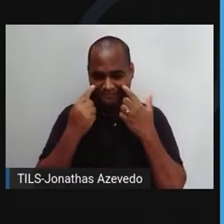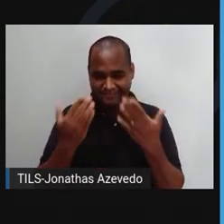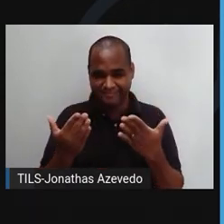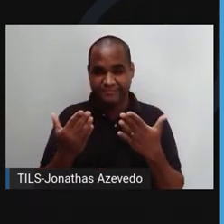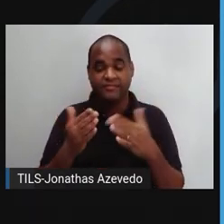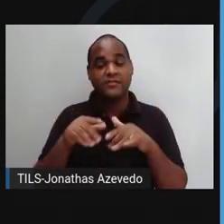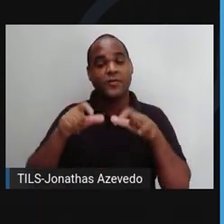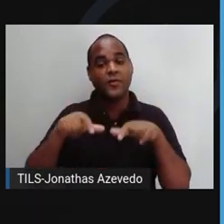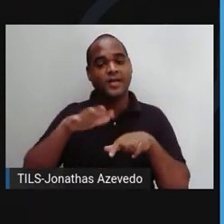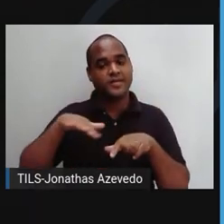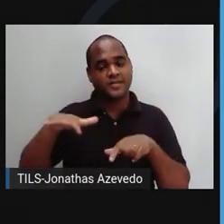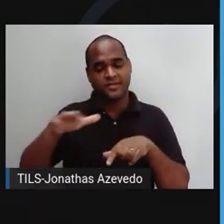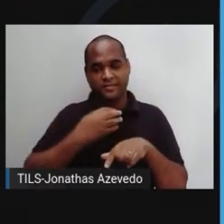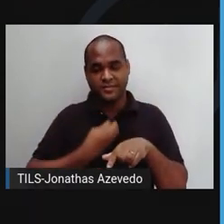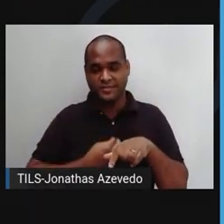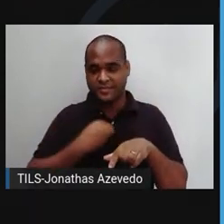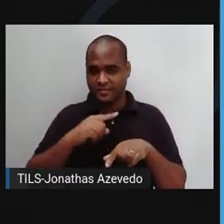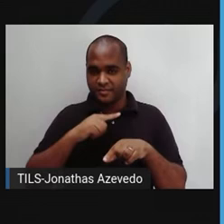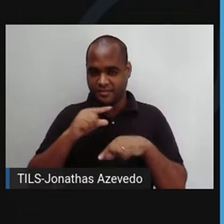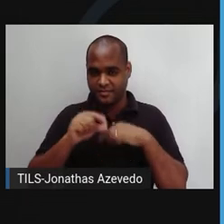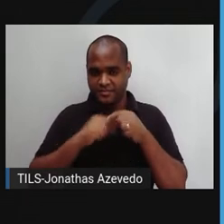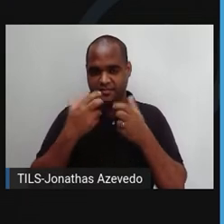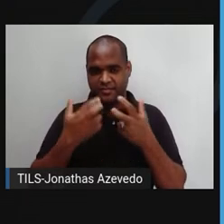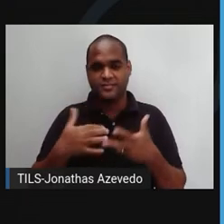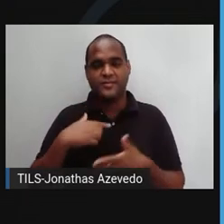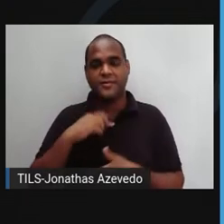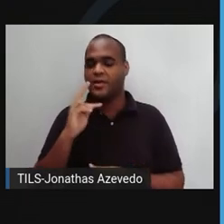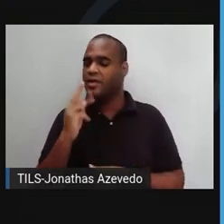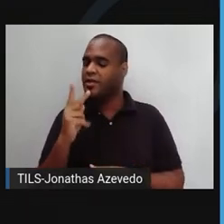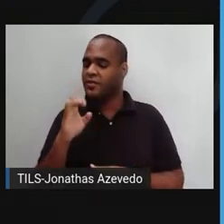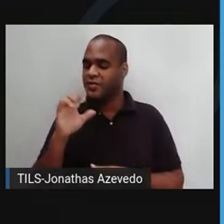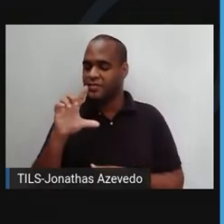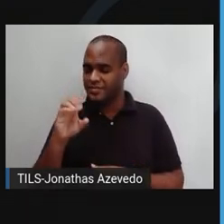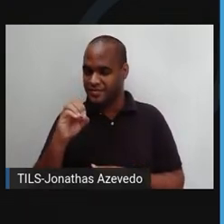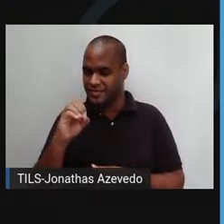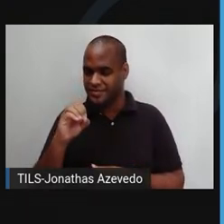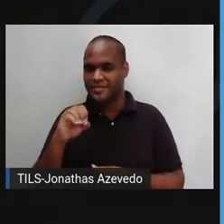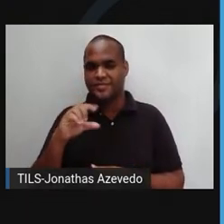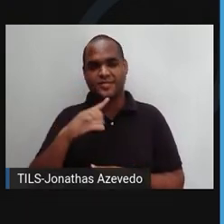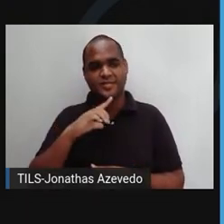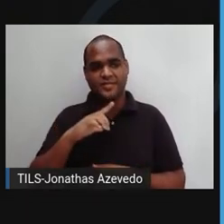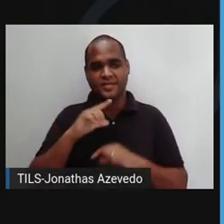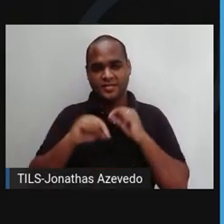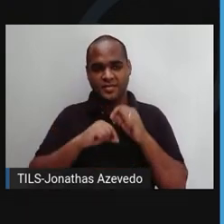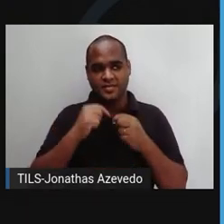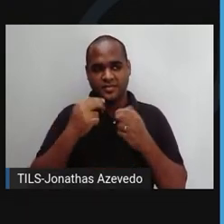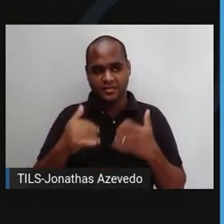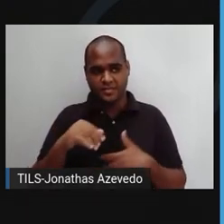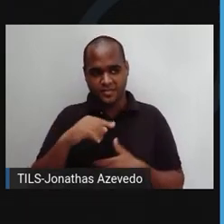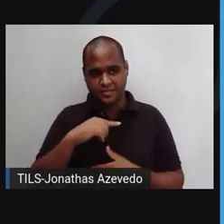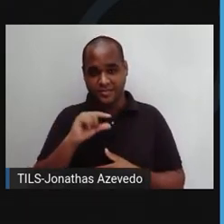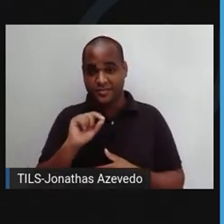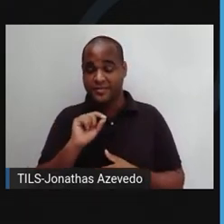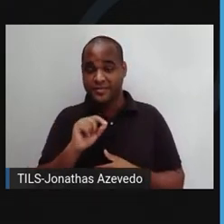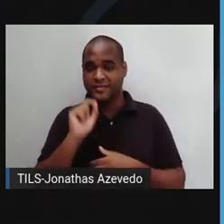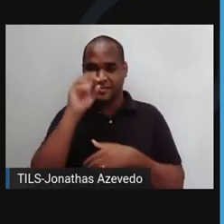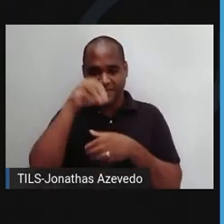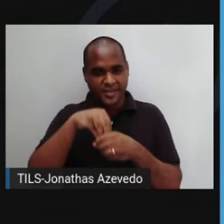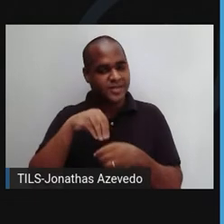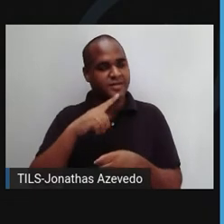O lugar onde os brônquios começam a entrar no pulmão é chamado de ilo e assim que entram eles se ramificam dentro dos lobos.